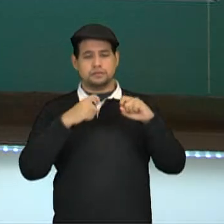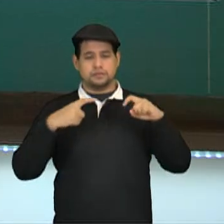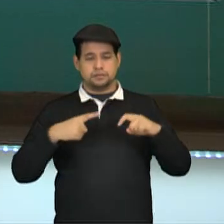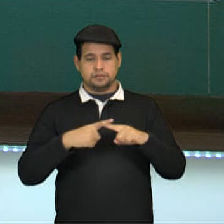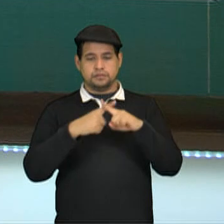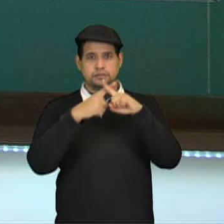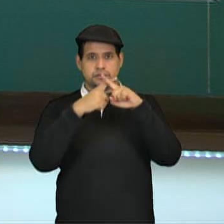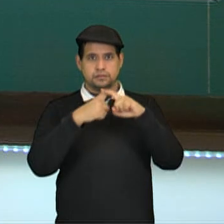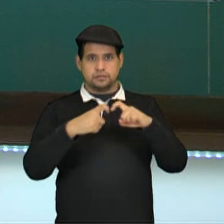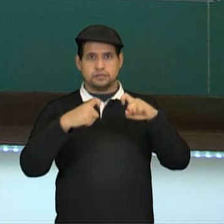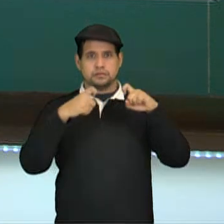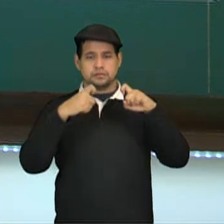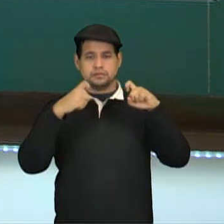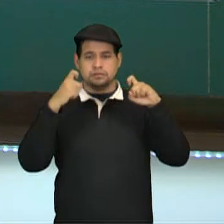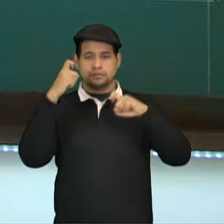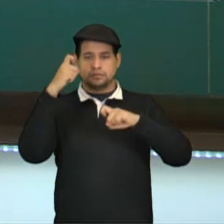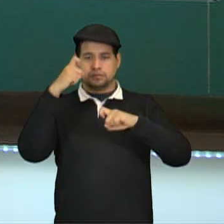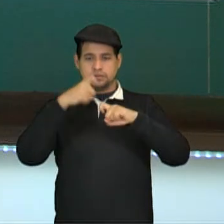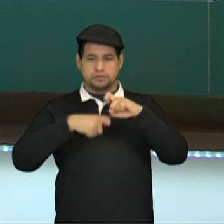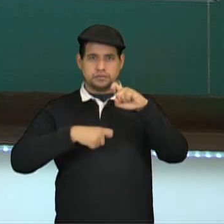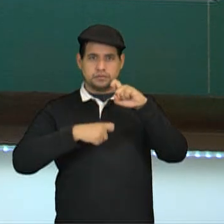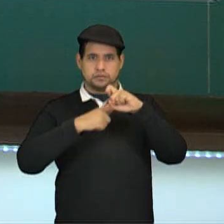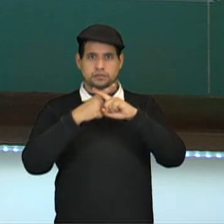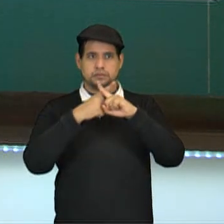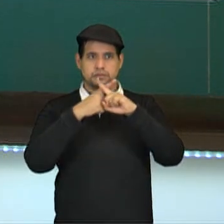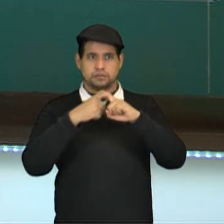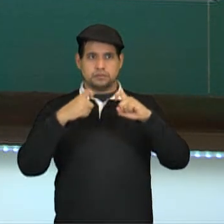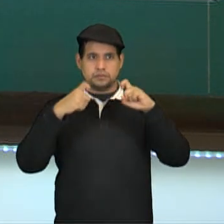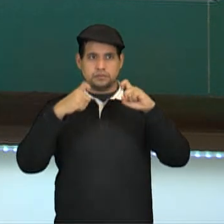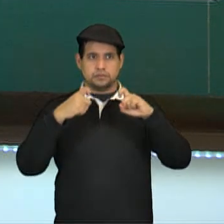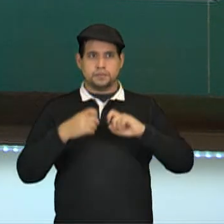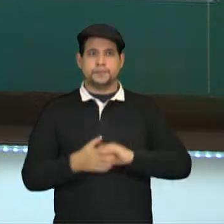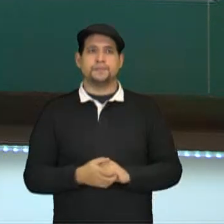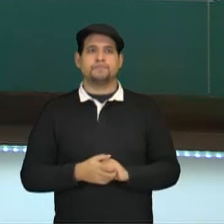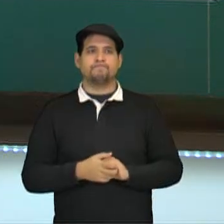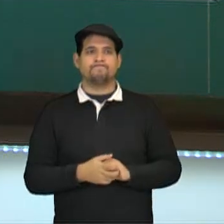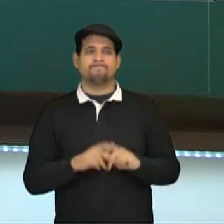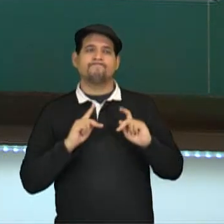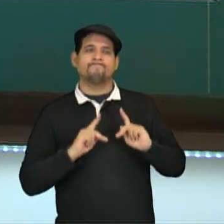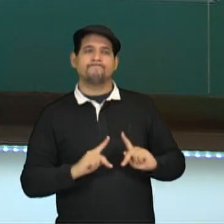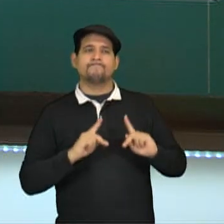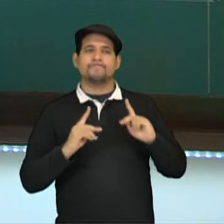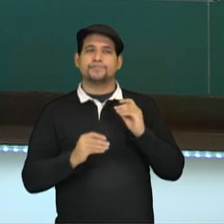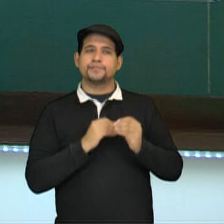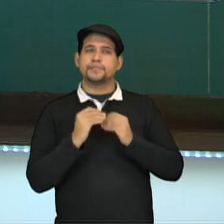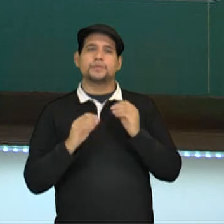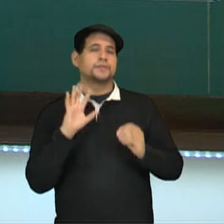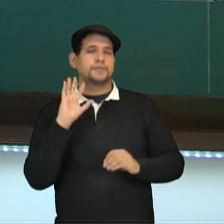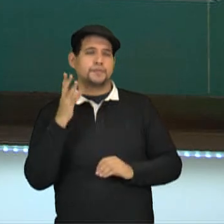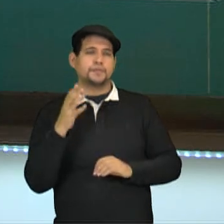cruzamento ali que elas estão realizando, a postura do acasalamento.